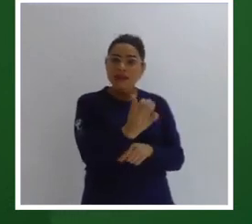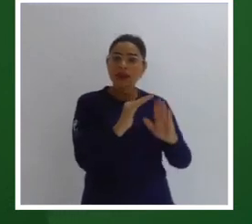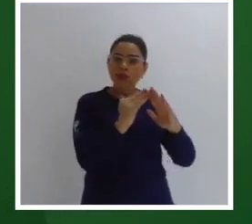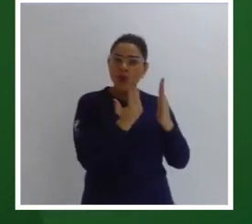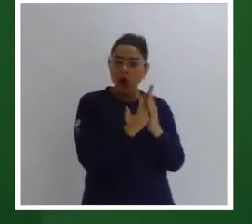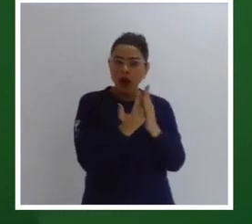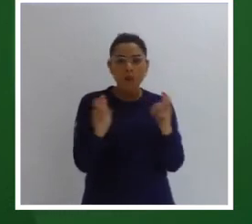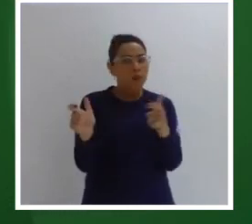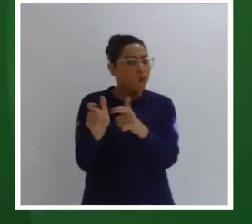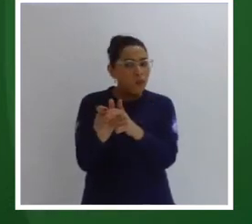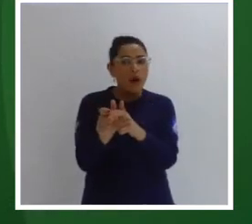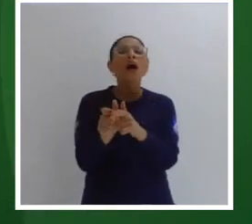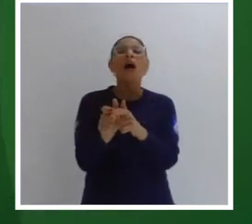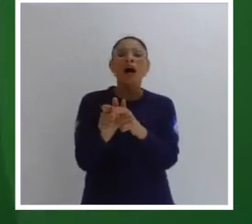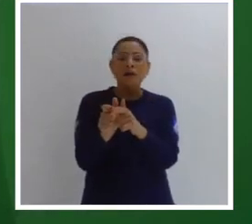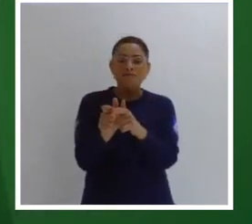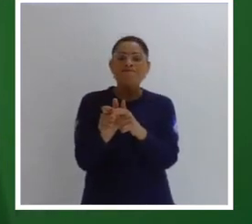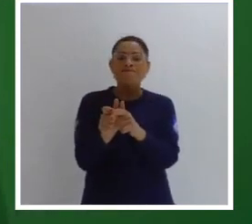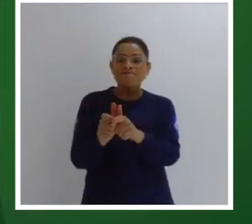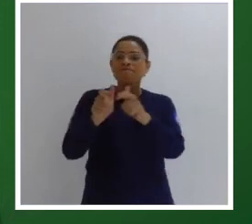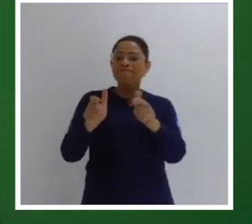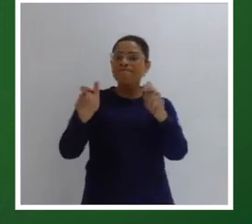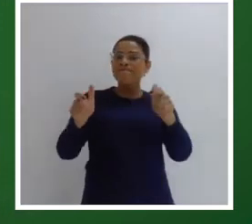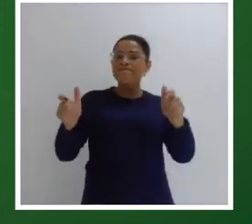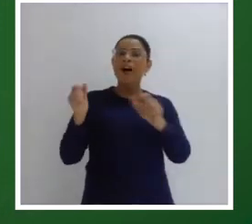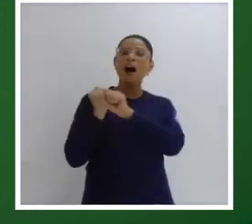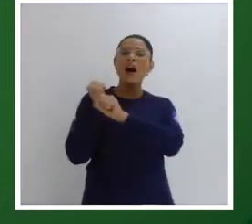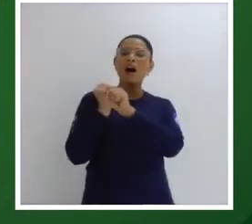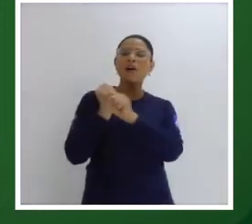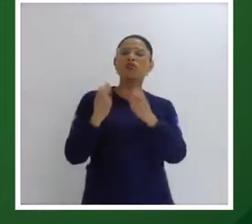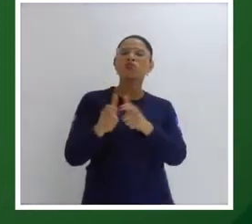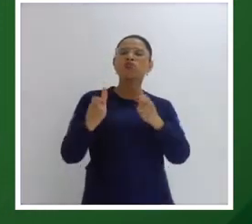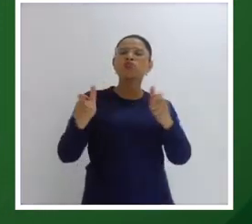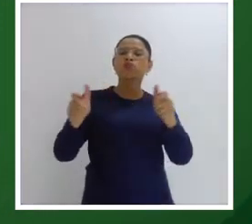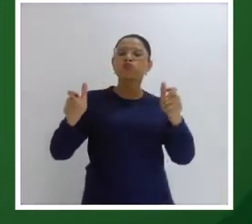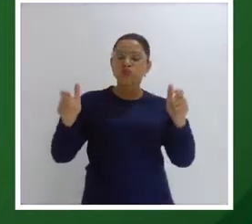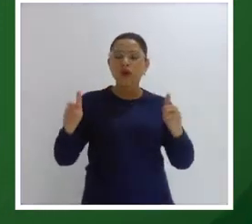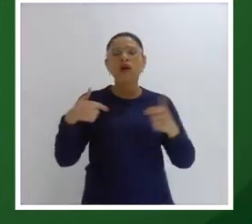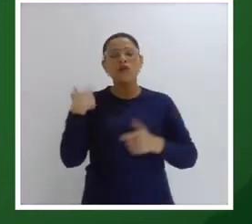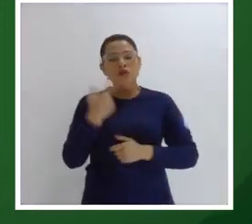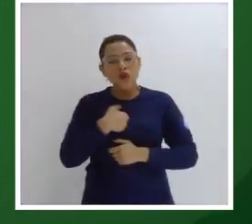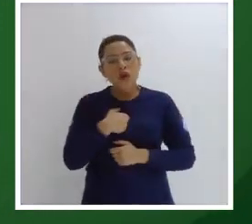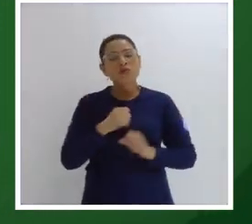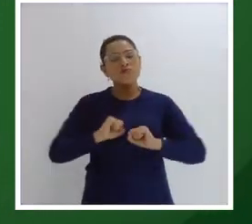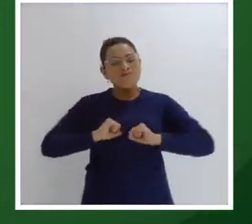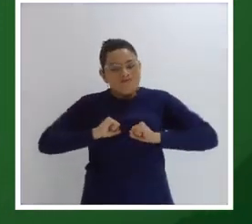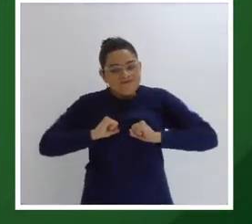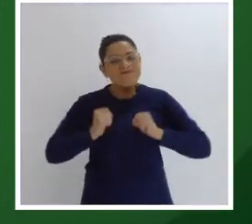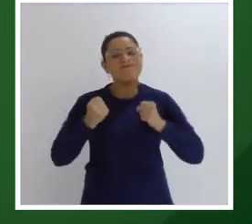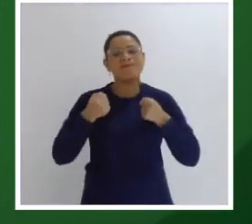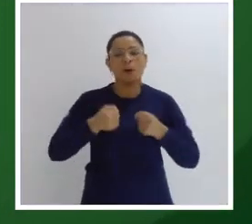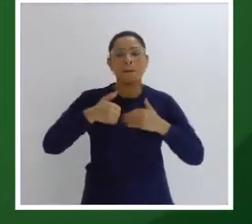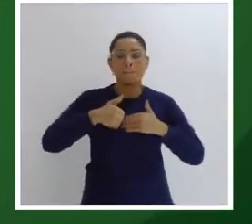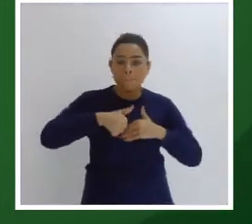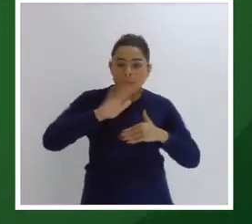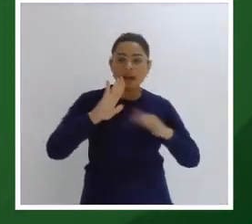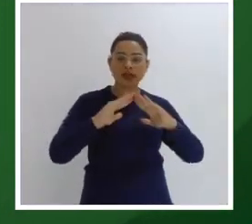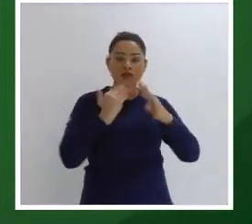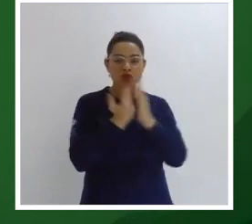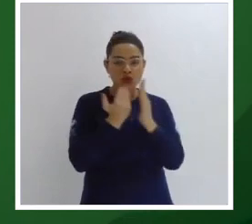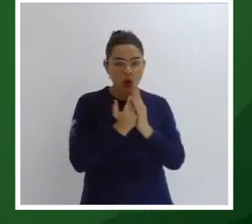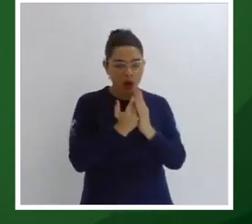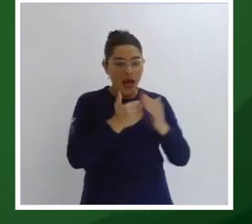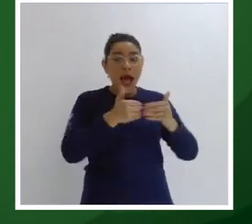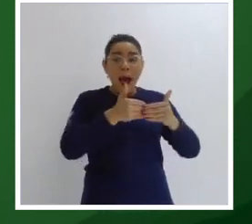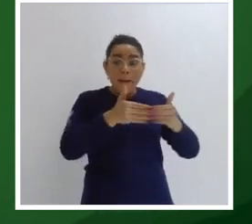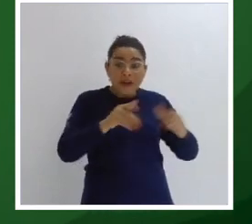número veio crescendo ao longo destes anos nós estamos enviando esforços para que mais escolas possam